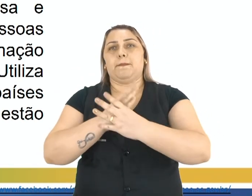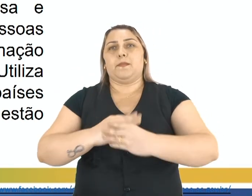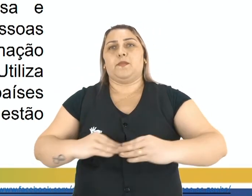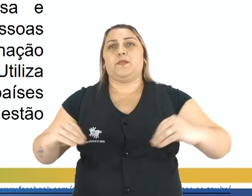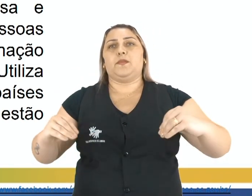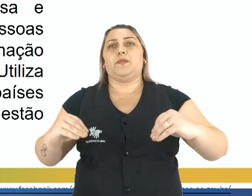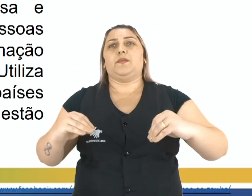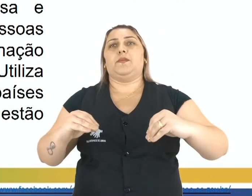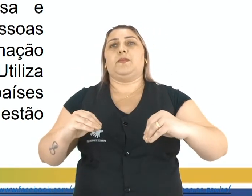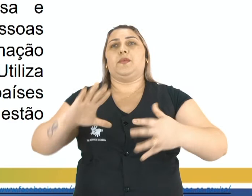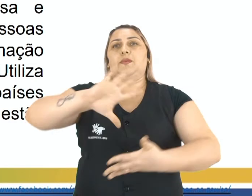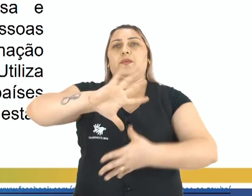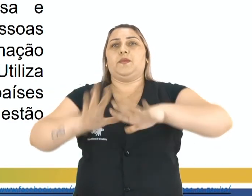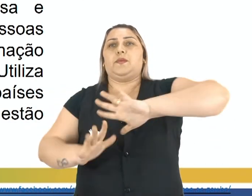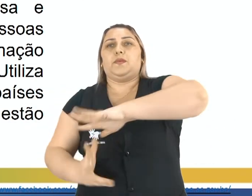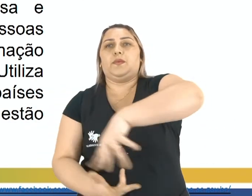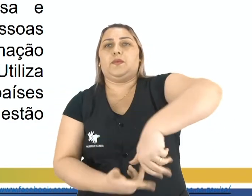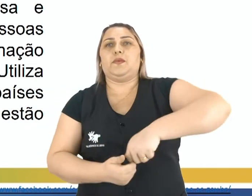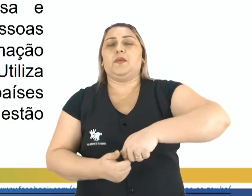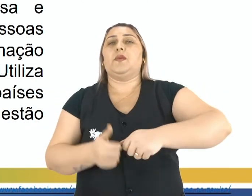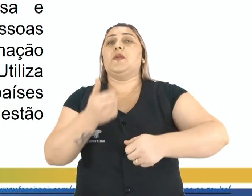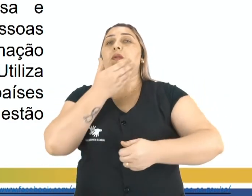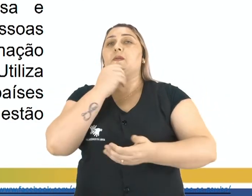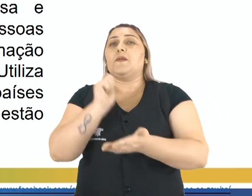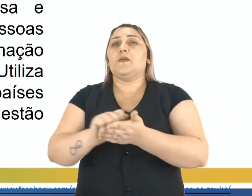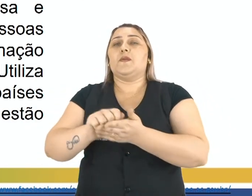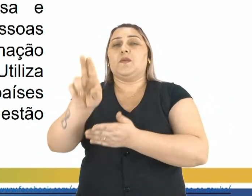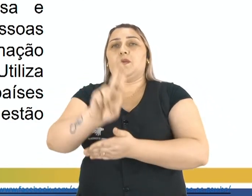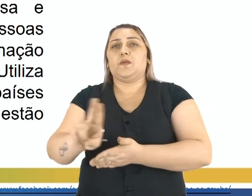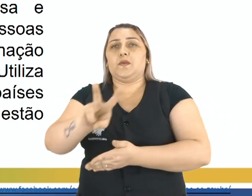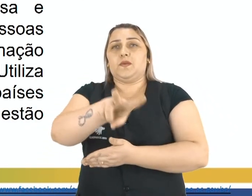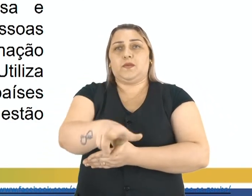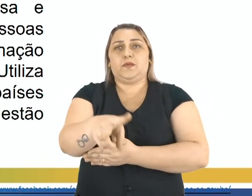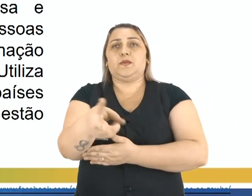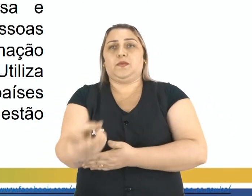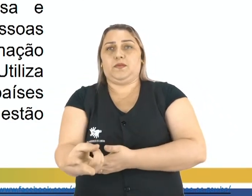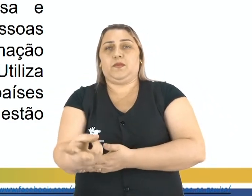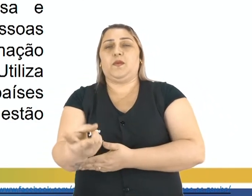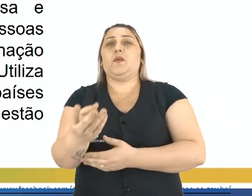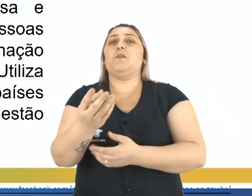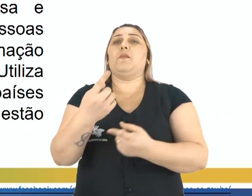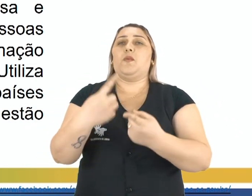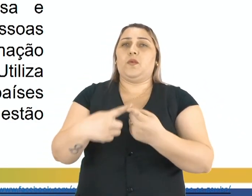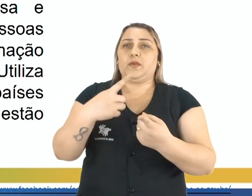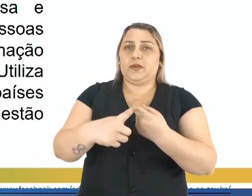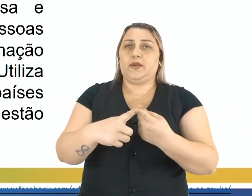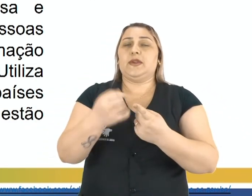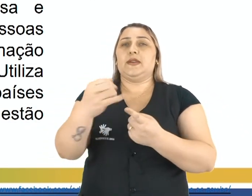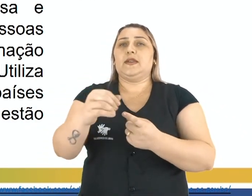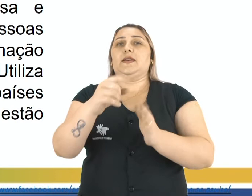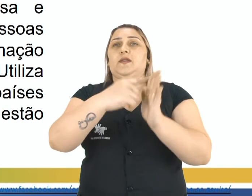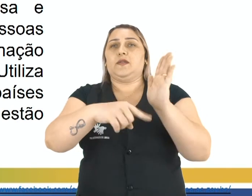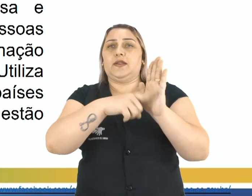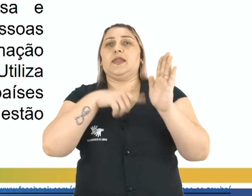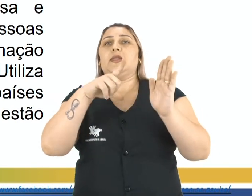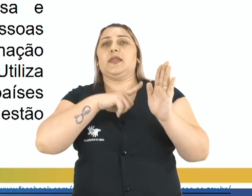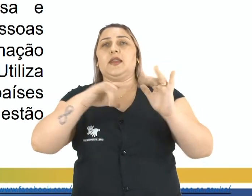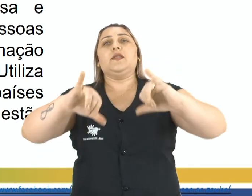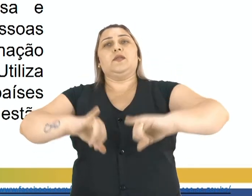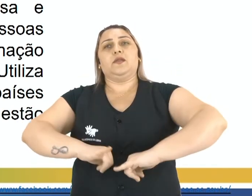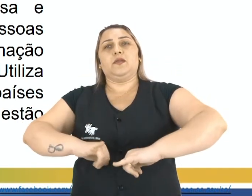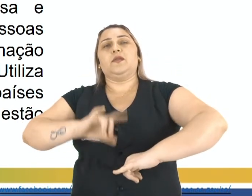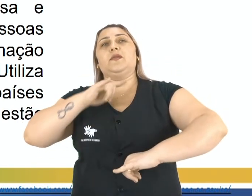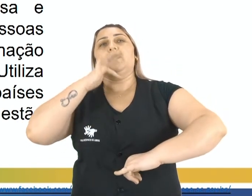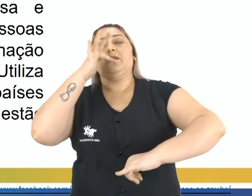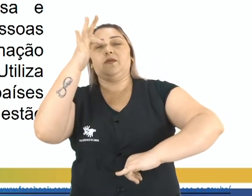O autor utiliza argumentos que indicam causa e consequência, indicando que o que acontecerá se as